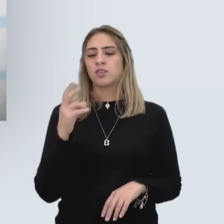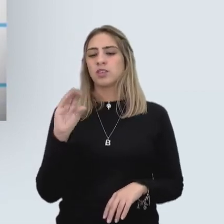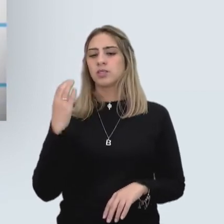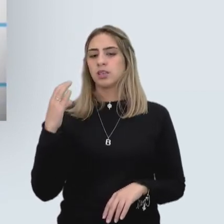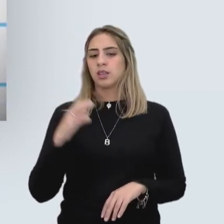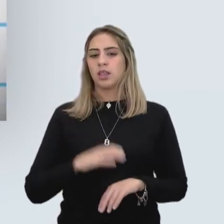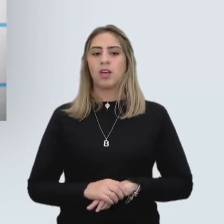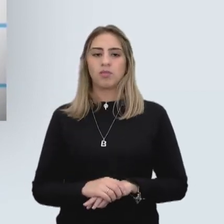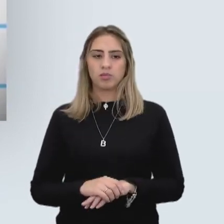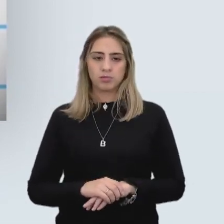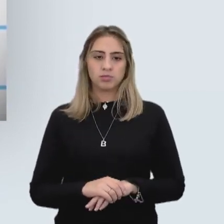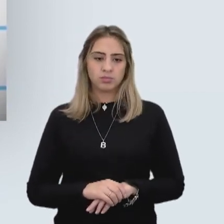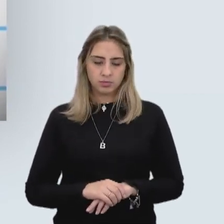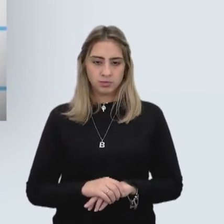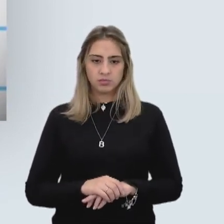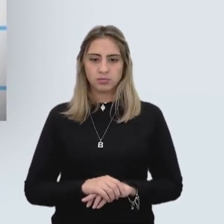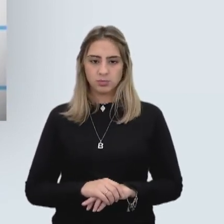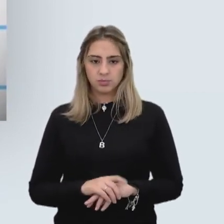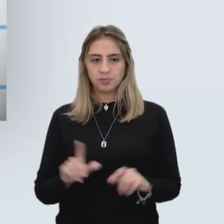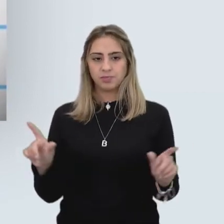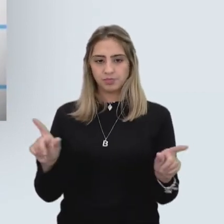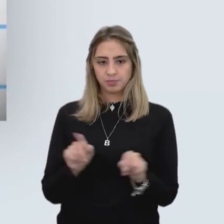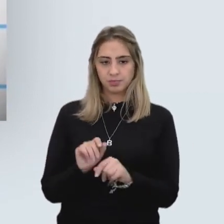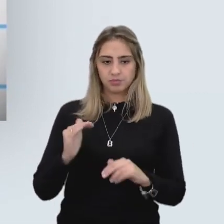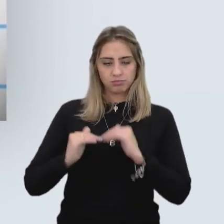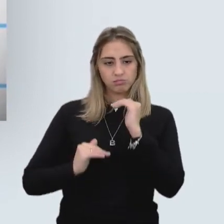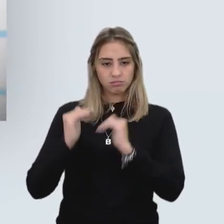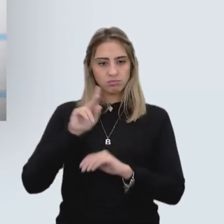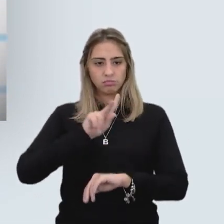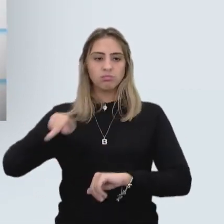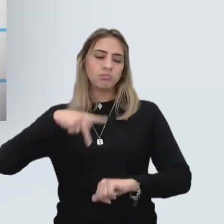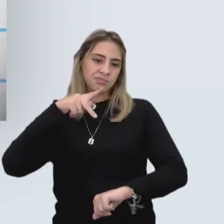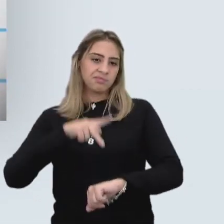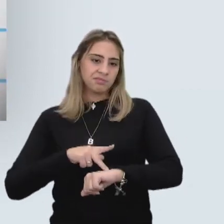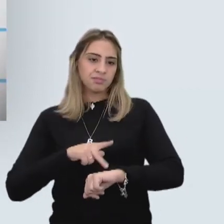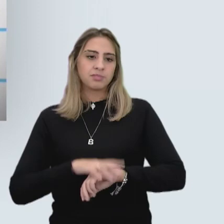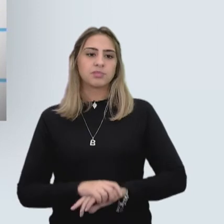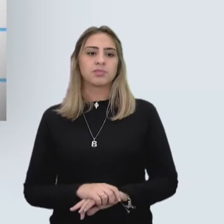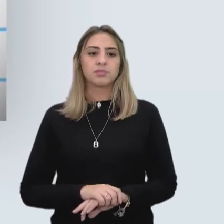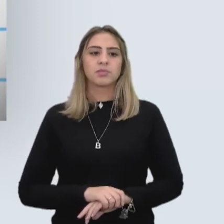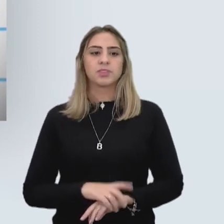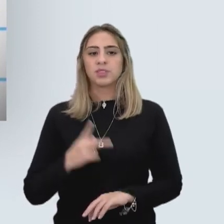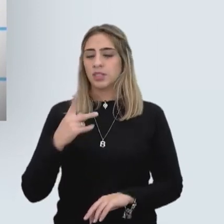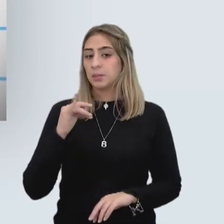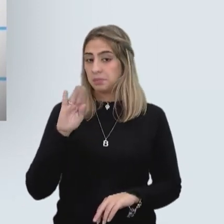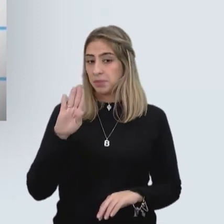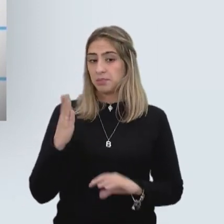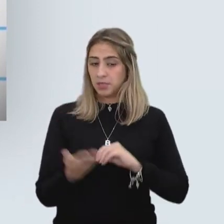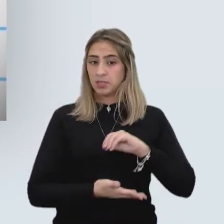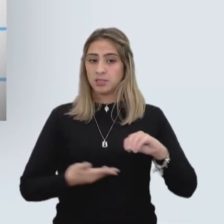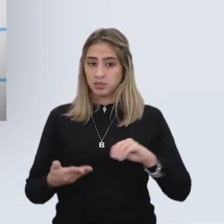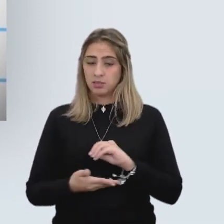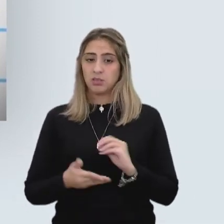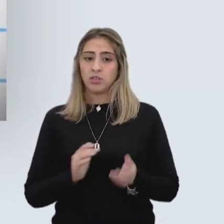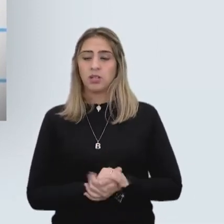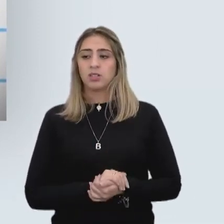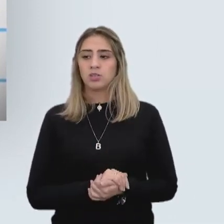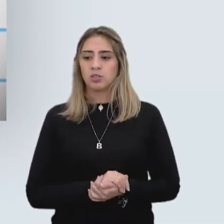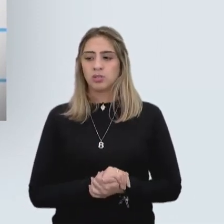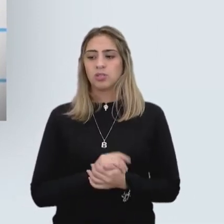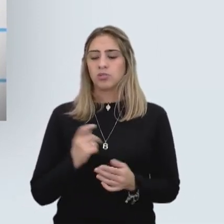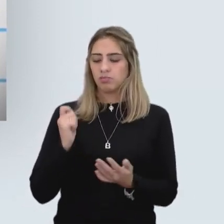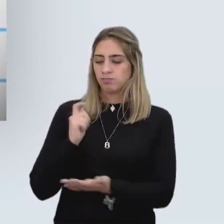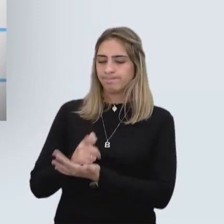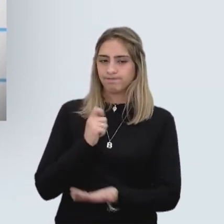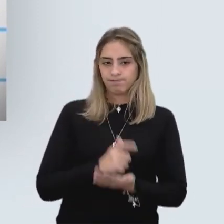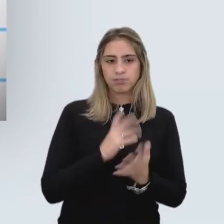O ODS 10 também almeja reduzir a desigualdade entre os países. Se pegarmos o PIB baseado na paridade de poder de compra de todo o mundo, segundo